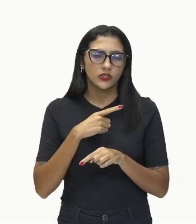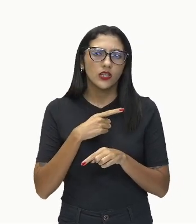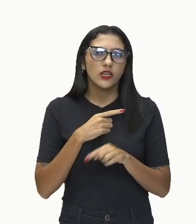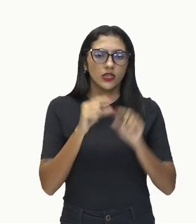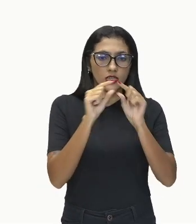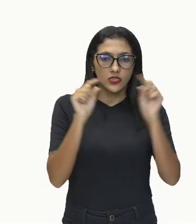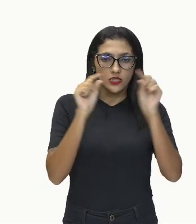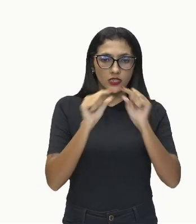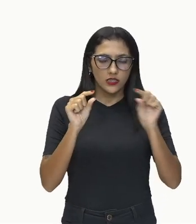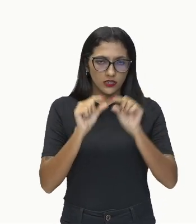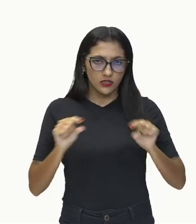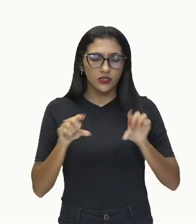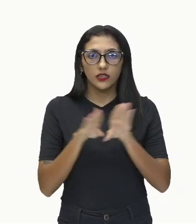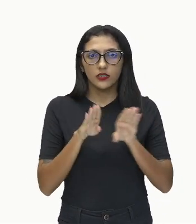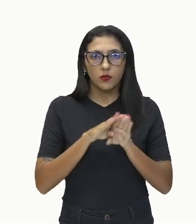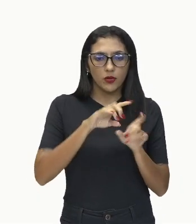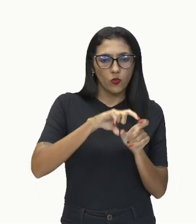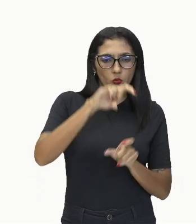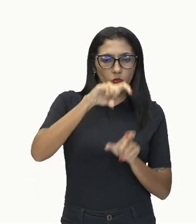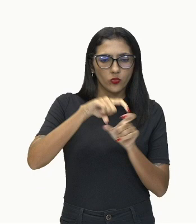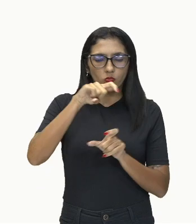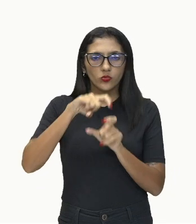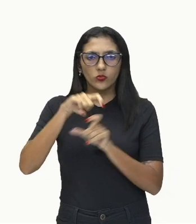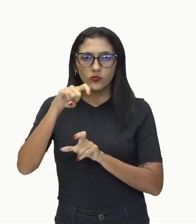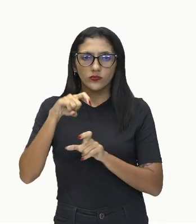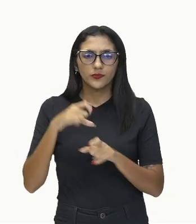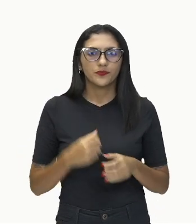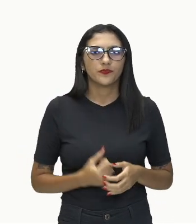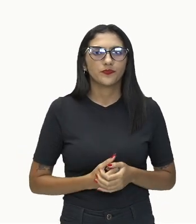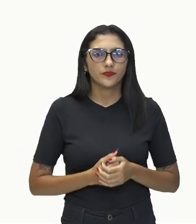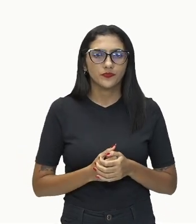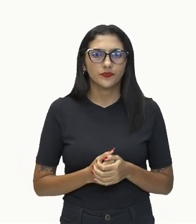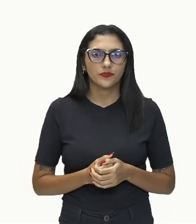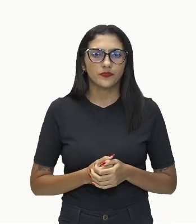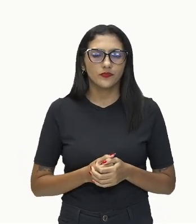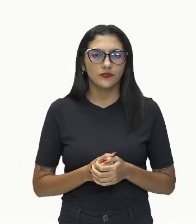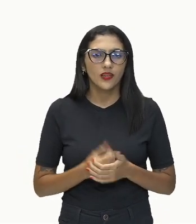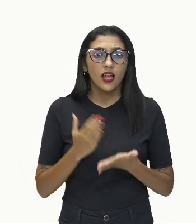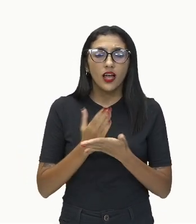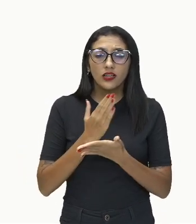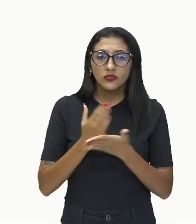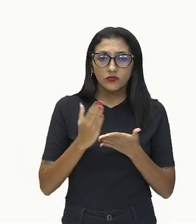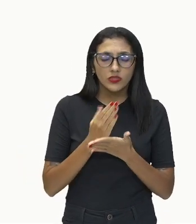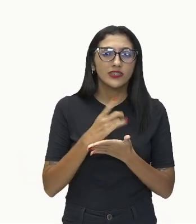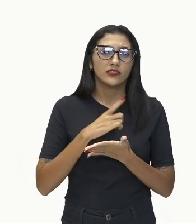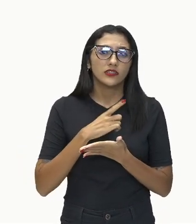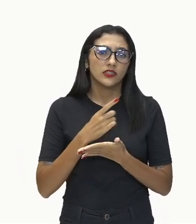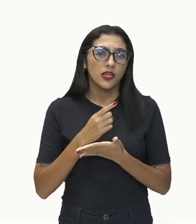colunas, e existem matrizes com apenas um único elemento.